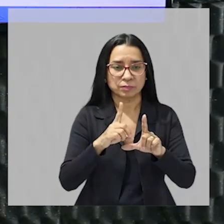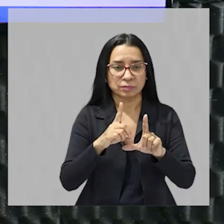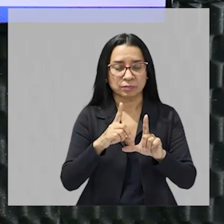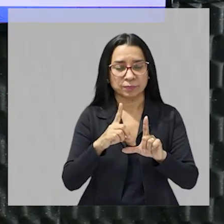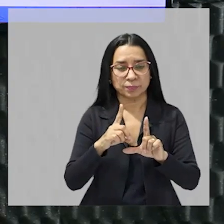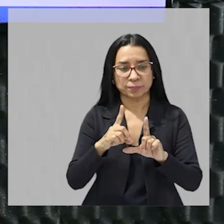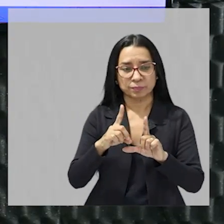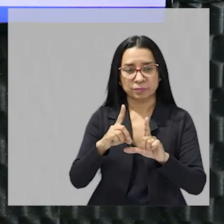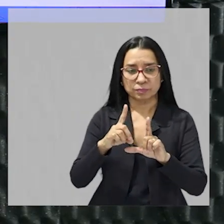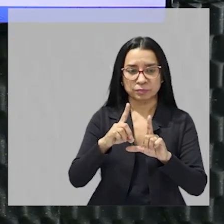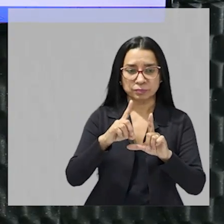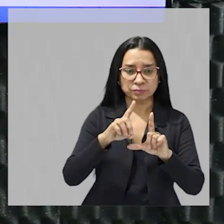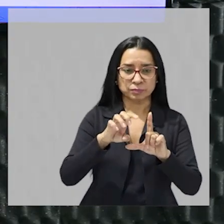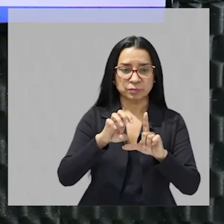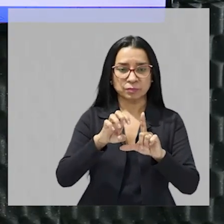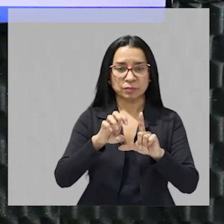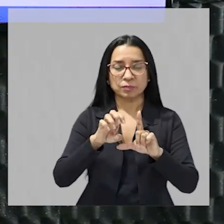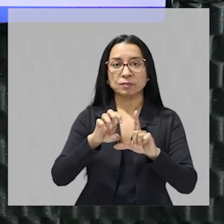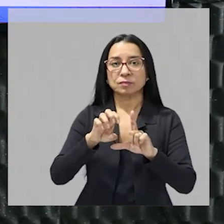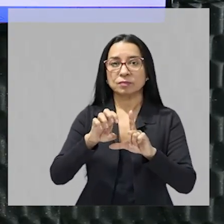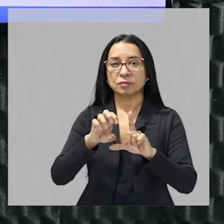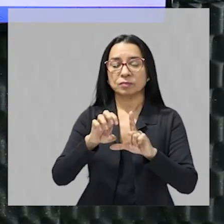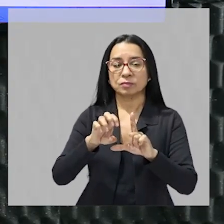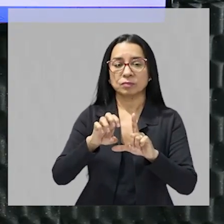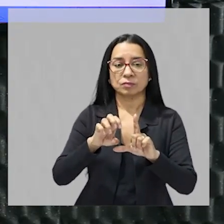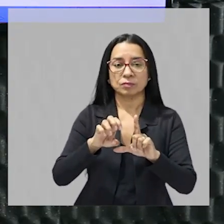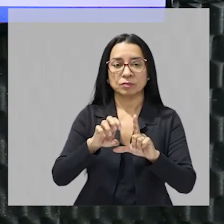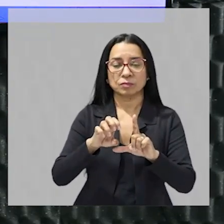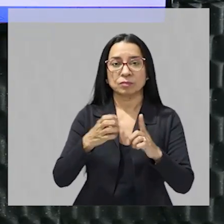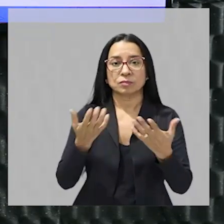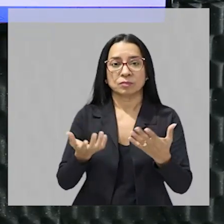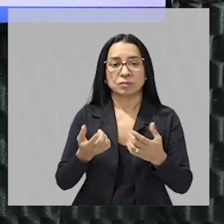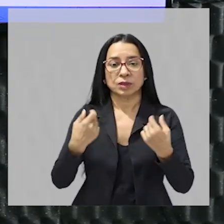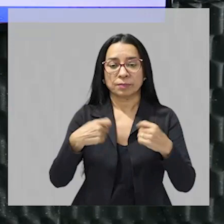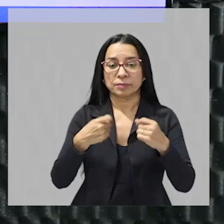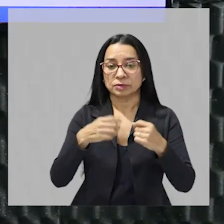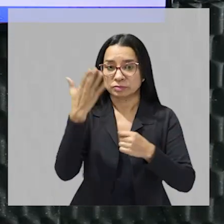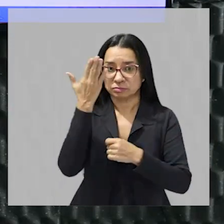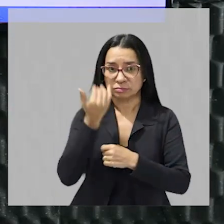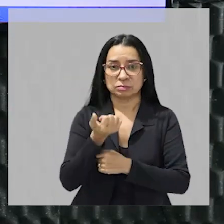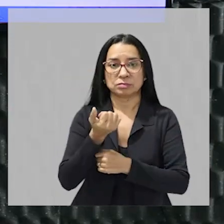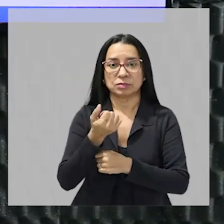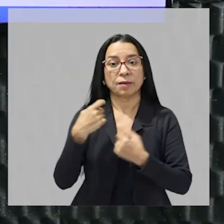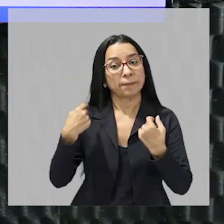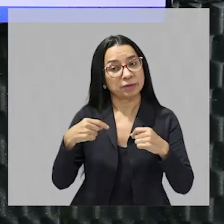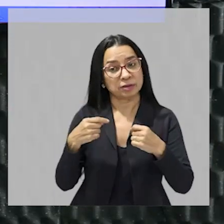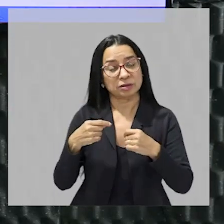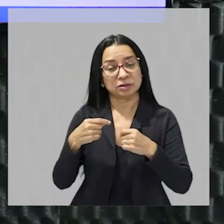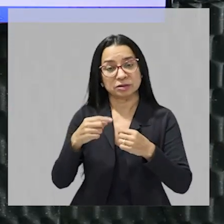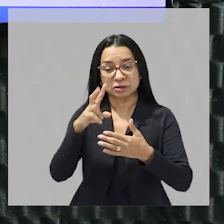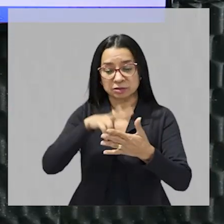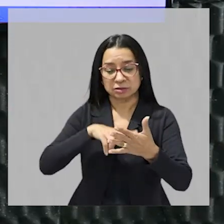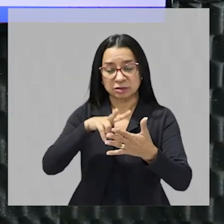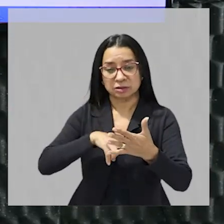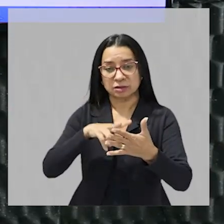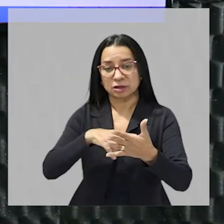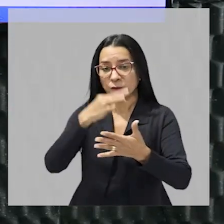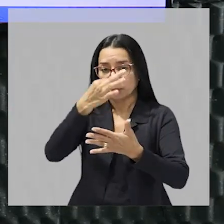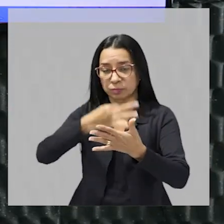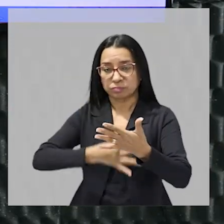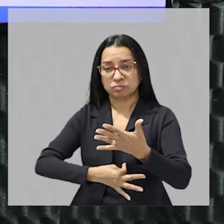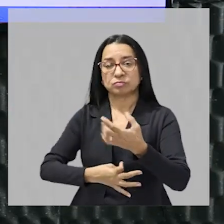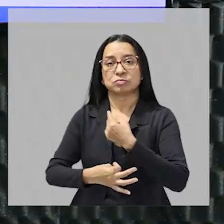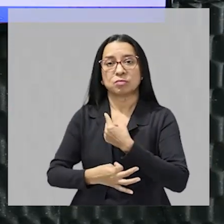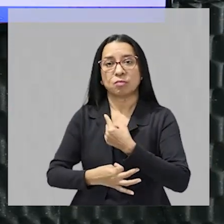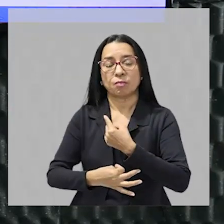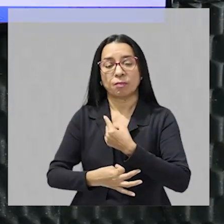energias sustentáveis ou encarecer a produção de automóveis. Aqui eu preciso saber, né? Preciso ir para o texto motivador, porque eu preciso saber,